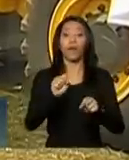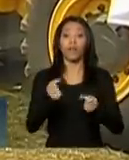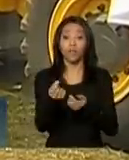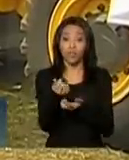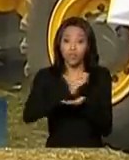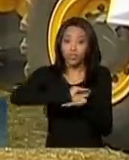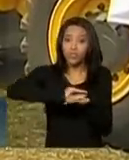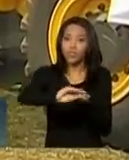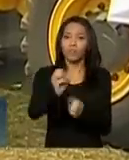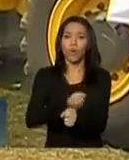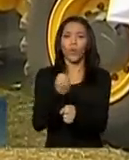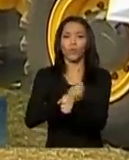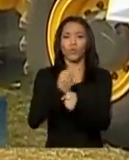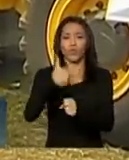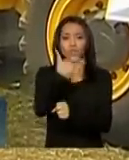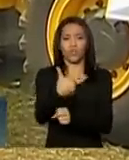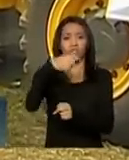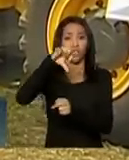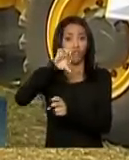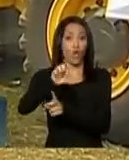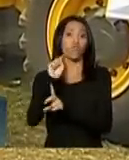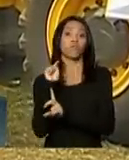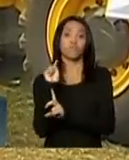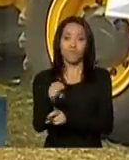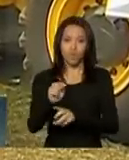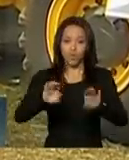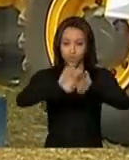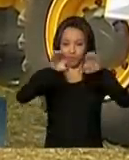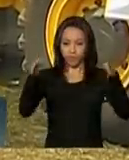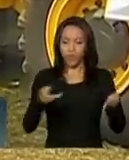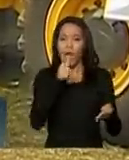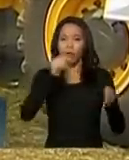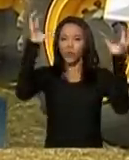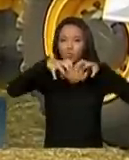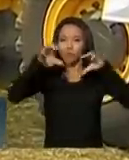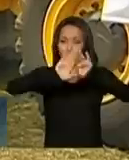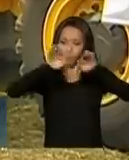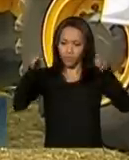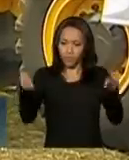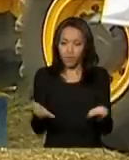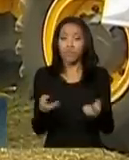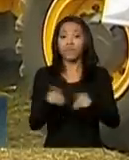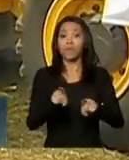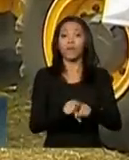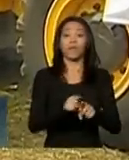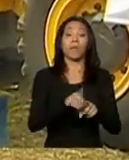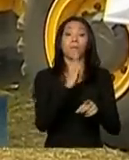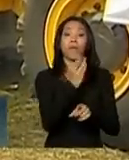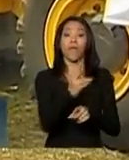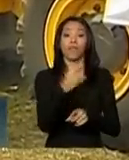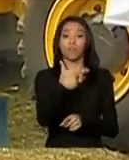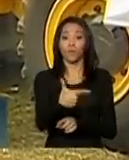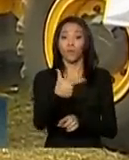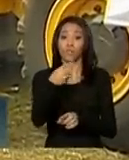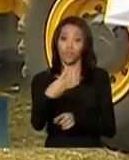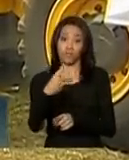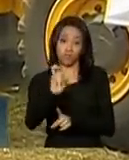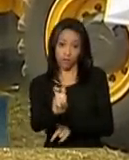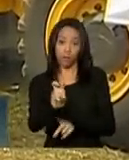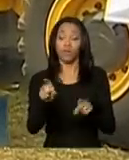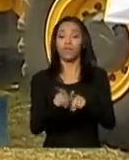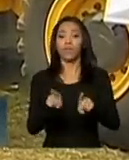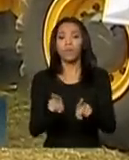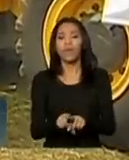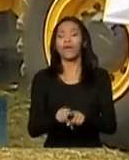recursos para construção de 29.000 cisternas e pra continuidade da obras da BR 235 a presidenta Dilma